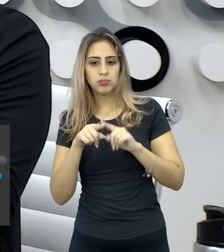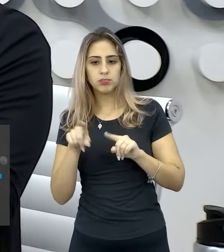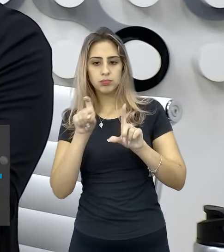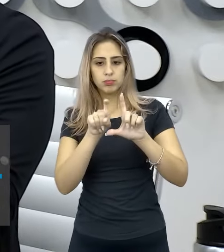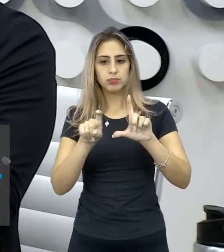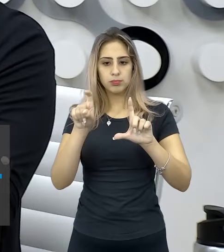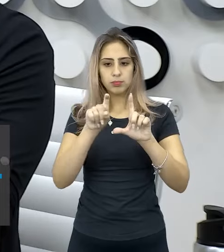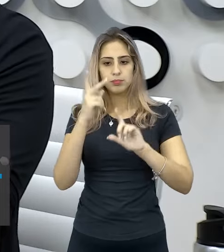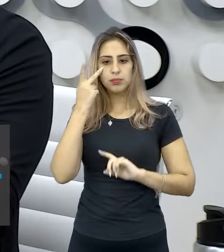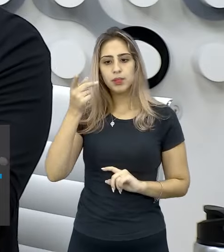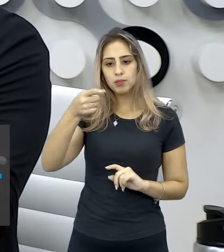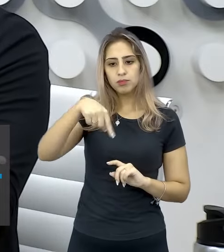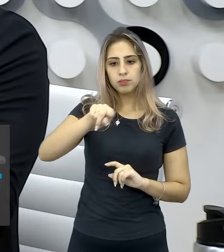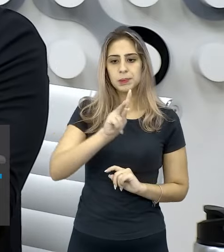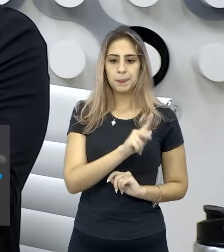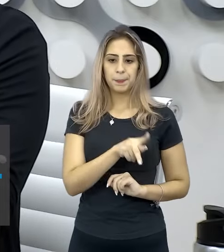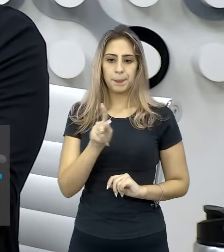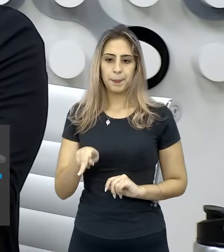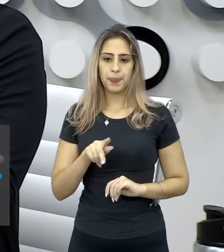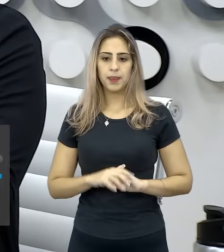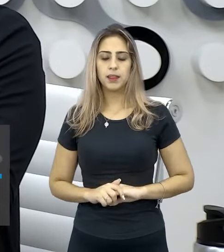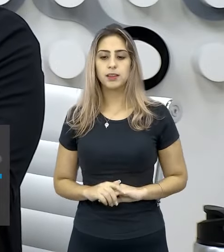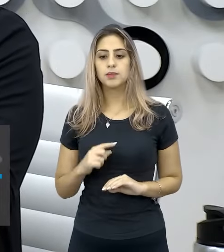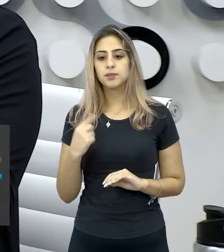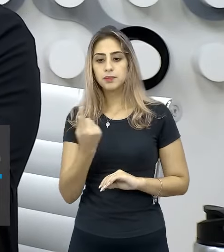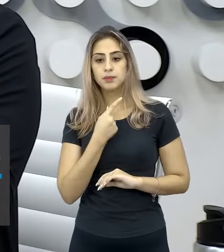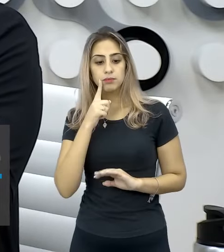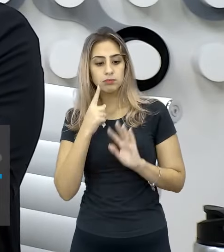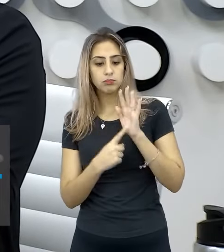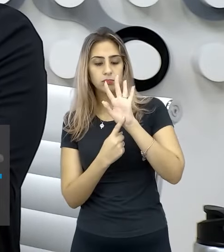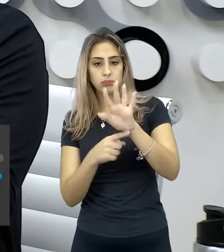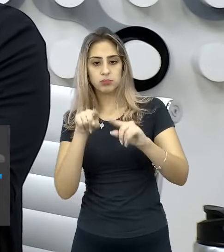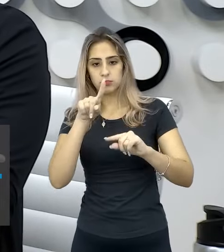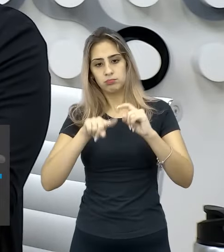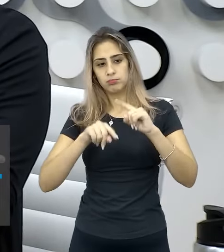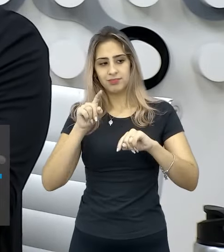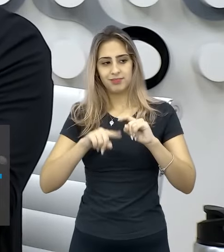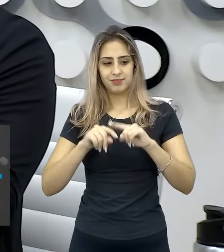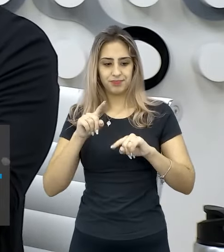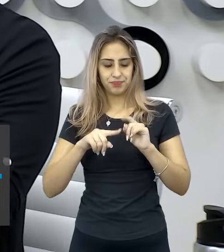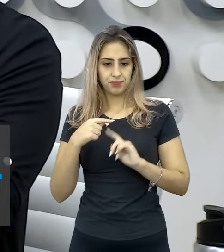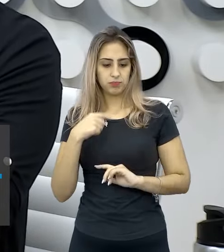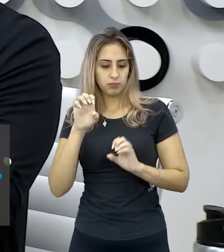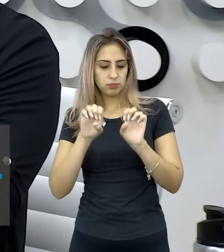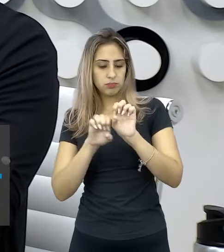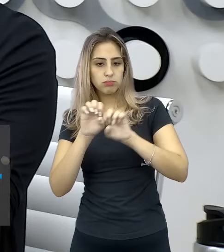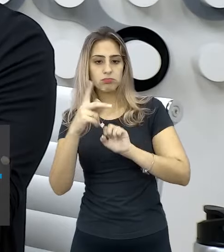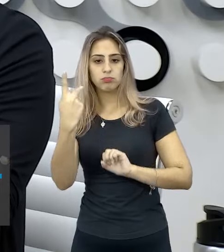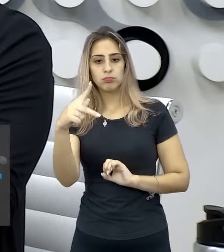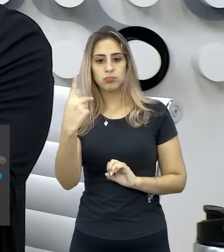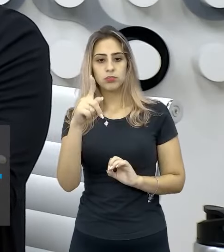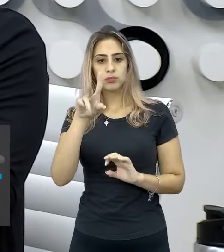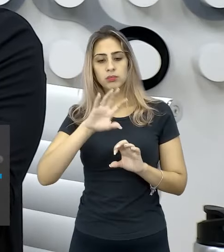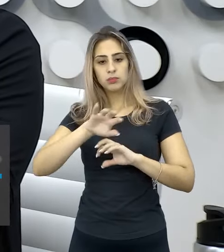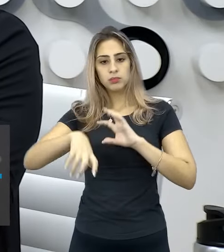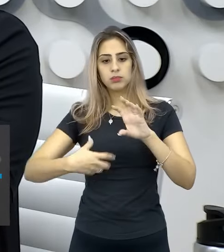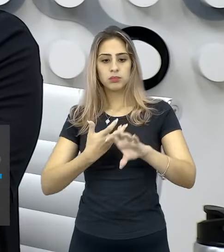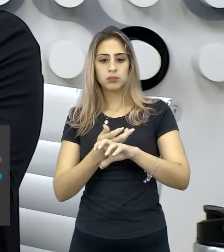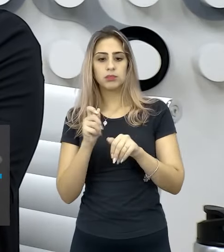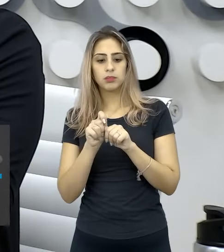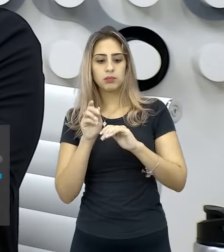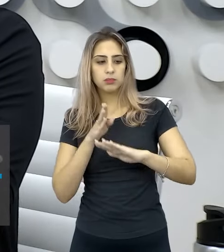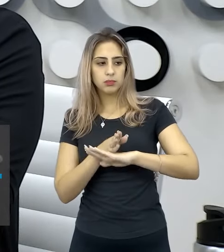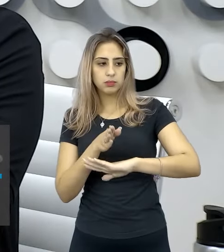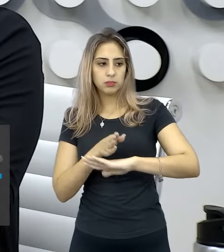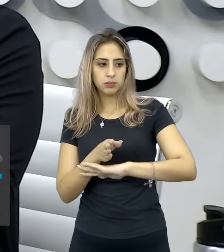digital aí para você, professor, né? Então, a gente mostrou, né, esse material, a estrutura dele, os componentes que fazem